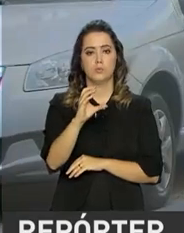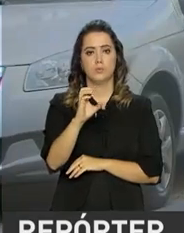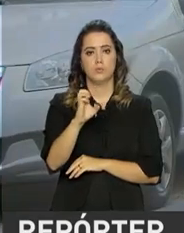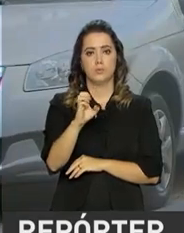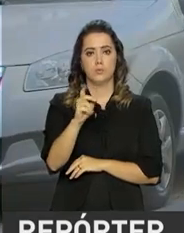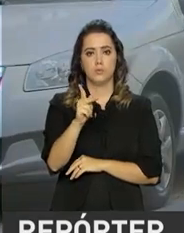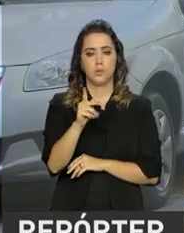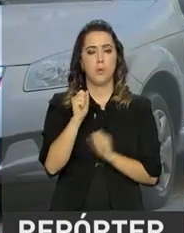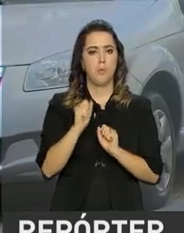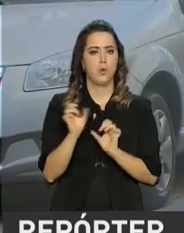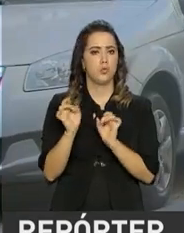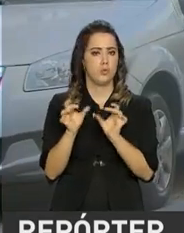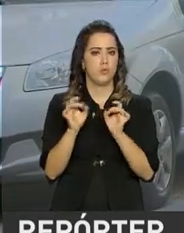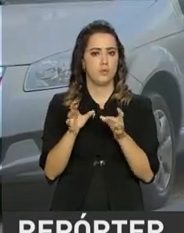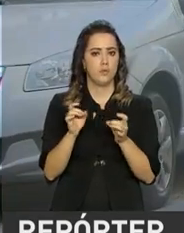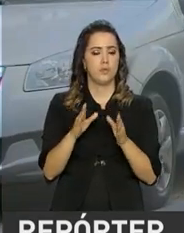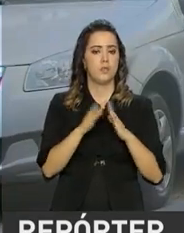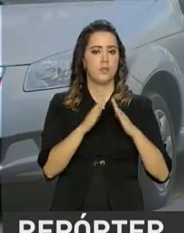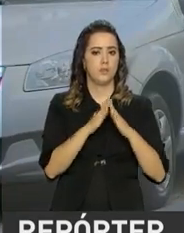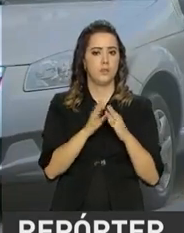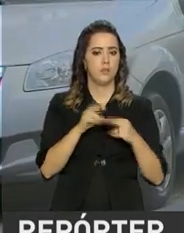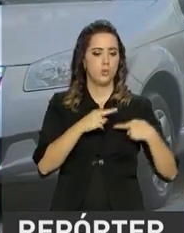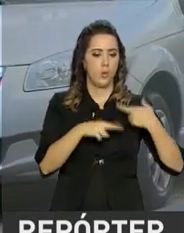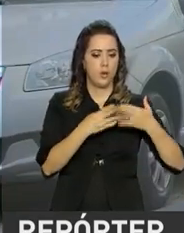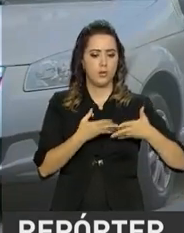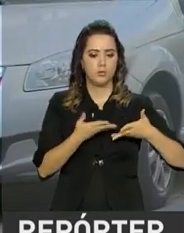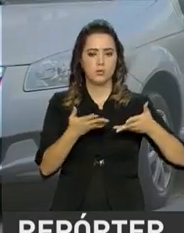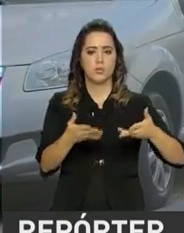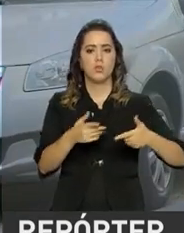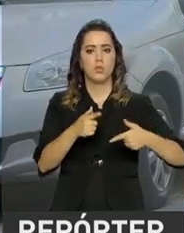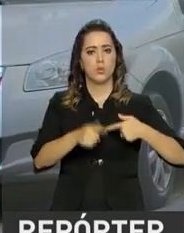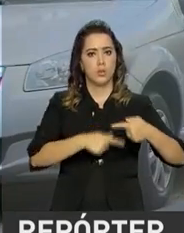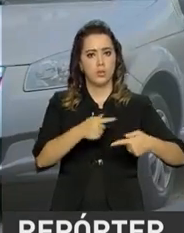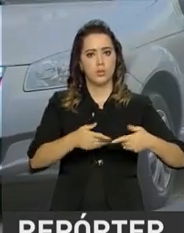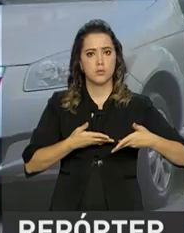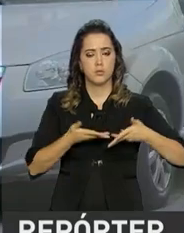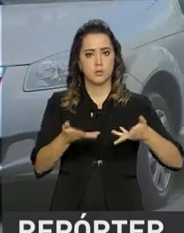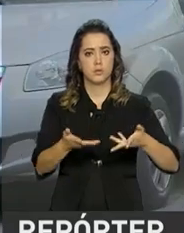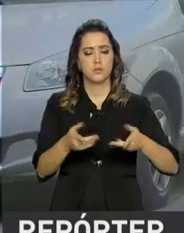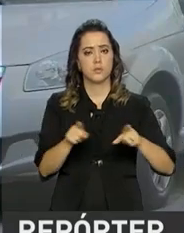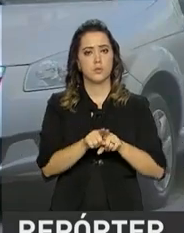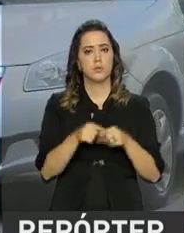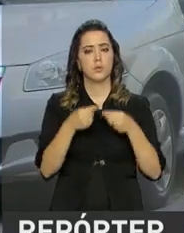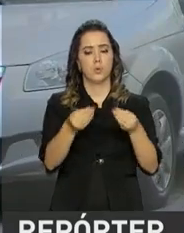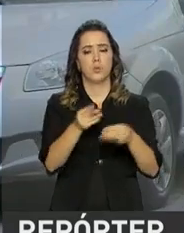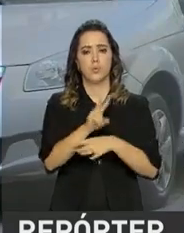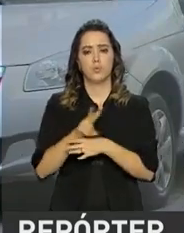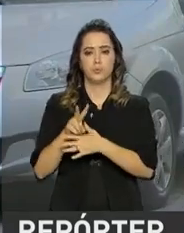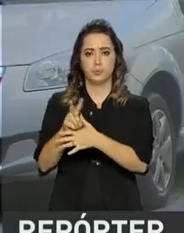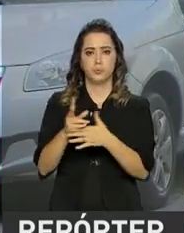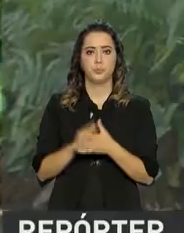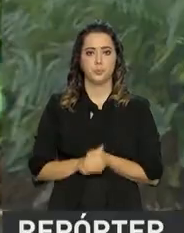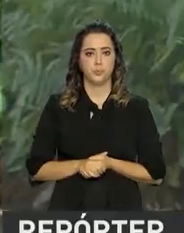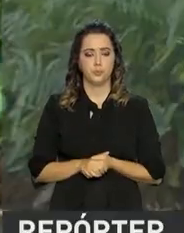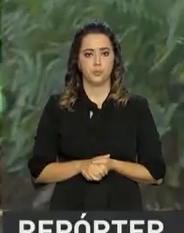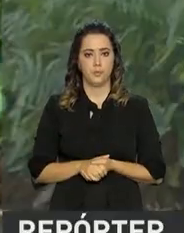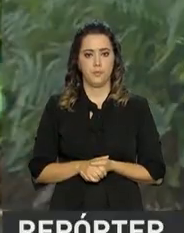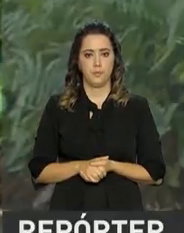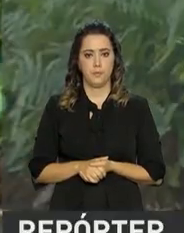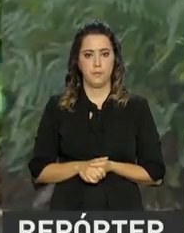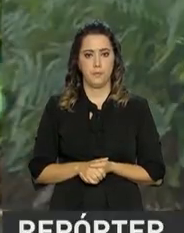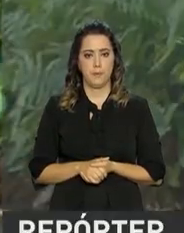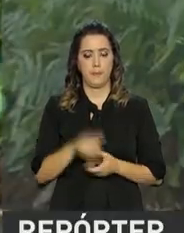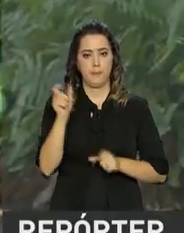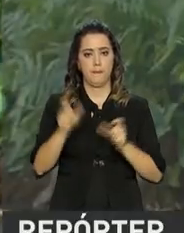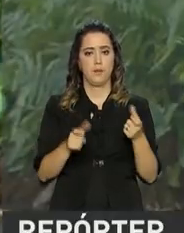e poderá vender o imóvel, deixar de herança para os filhos ou colocar o terreno como garantia para um financiamento. O cidadão